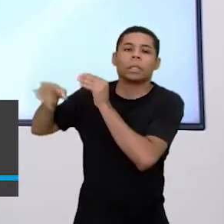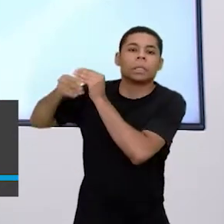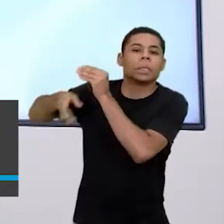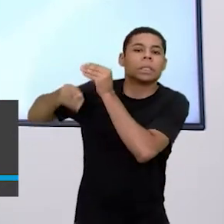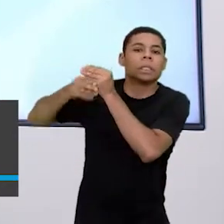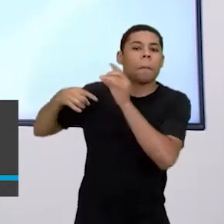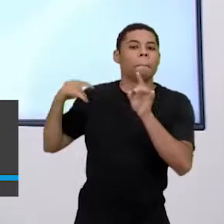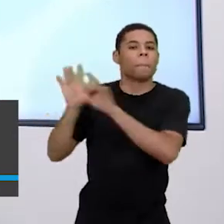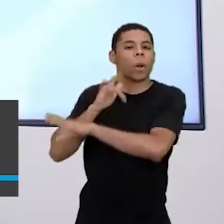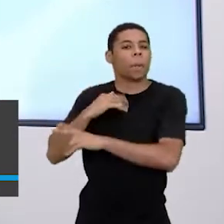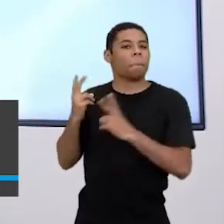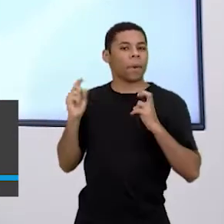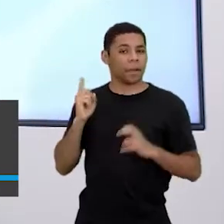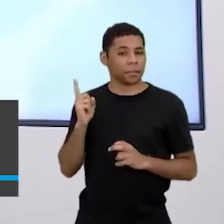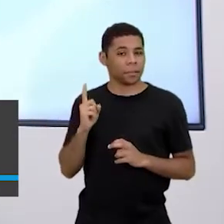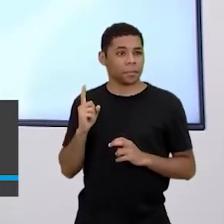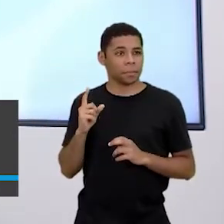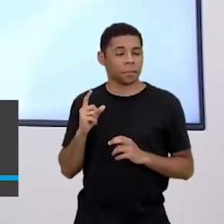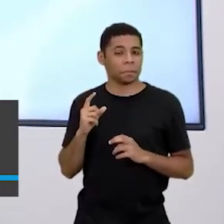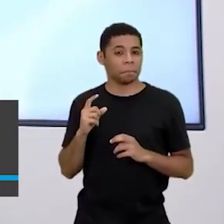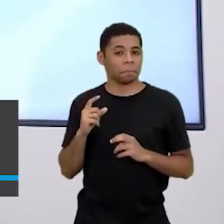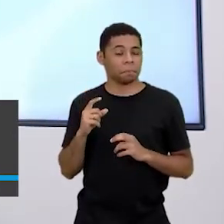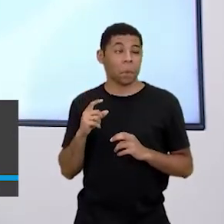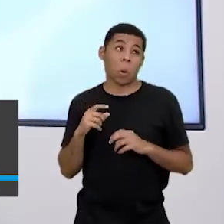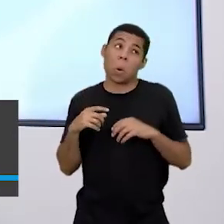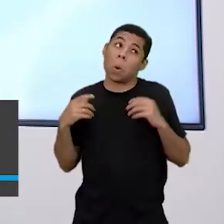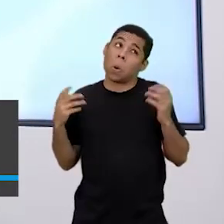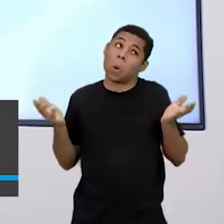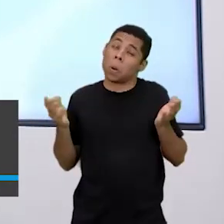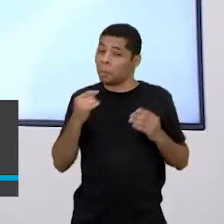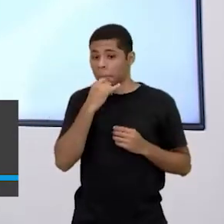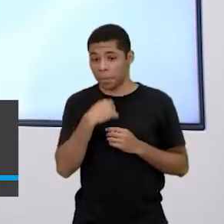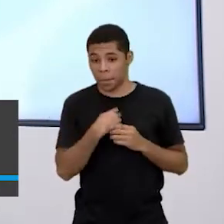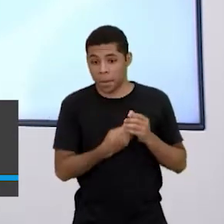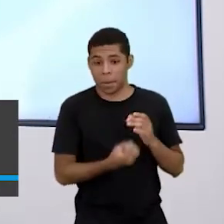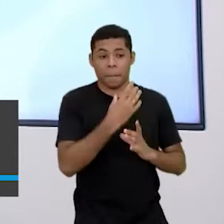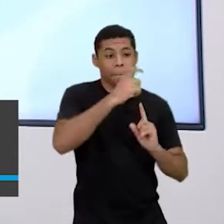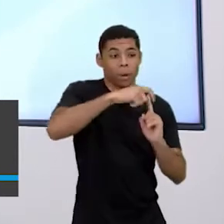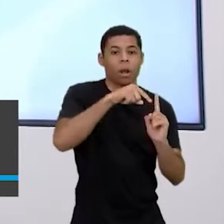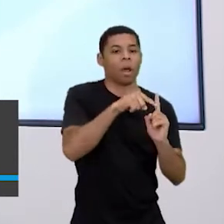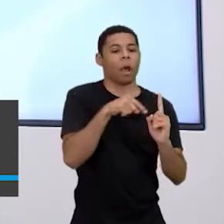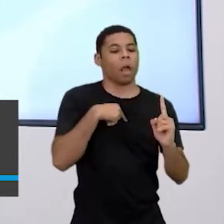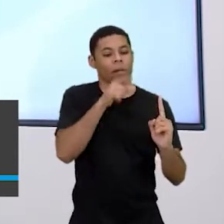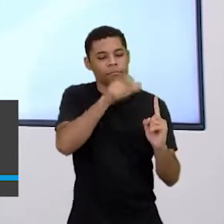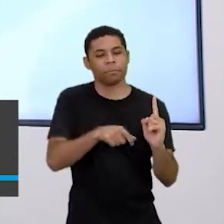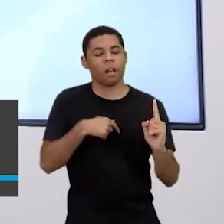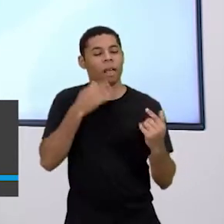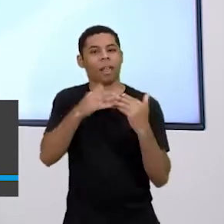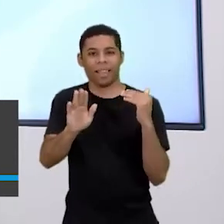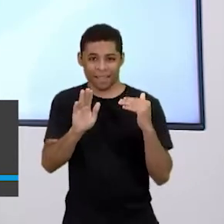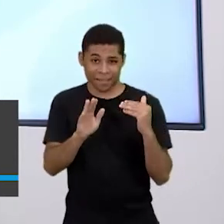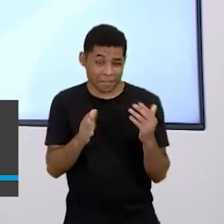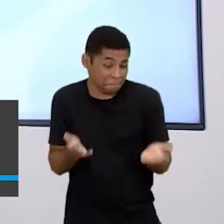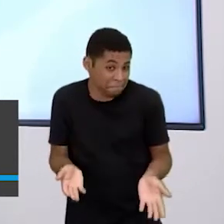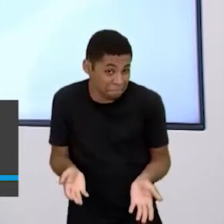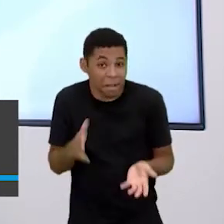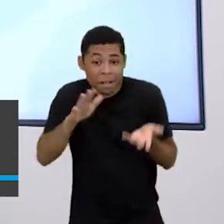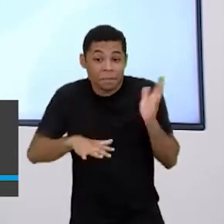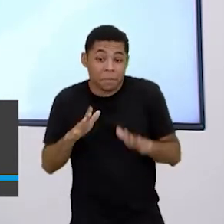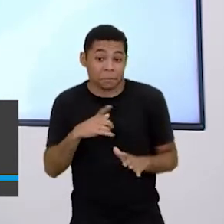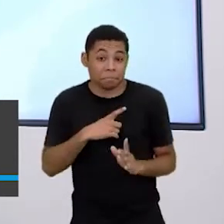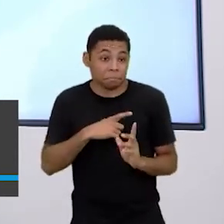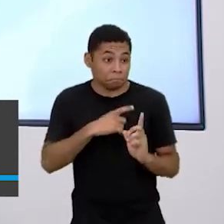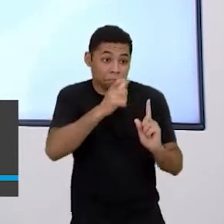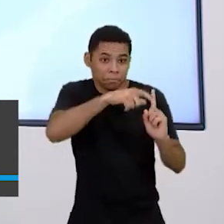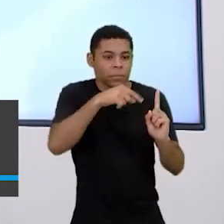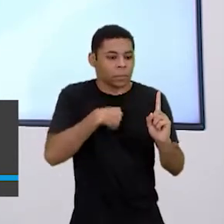uma personagem que às vezes a sua personagem não concorde com você. Como aquele vídeo que eu mostrei para vocês, né, que você pode criar um personagem que tem